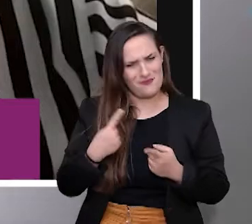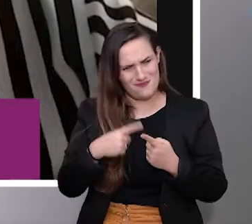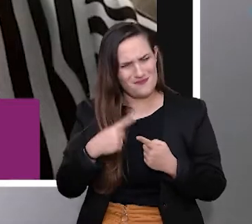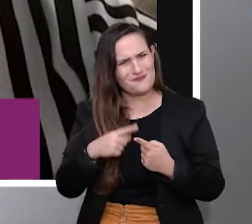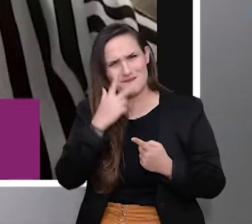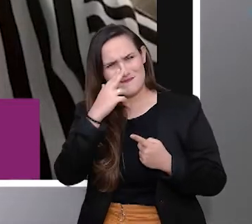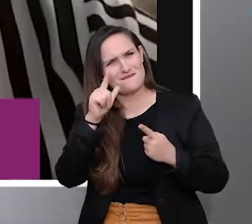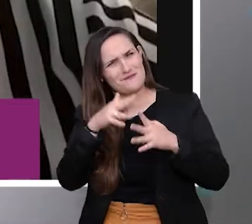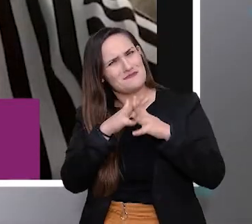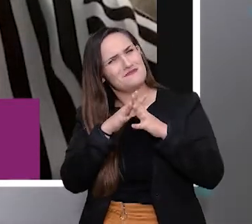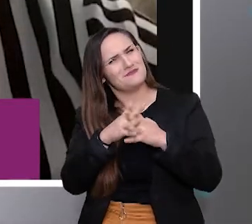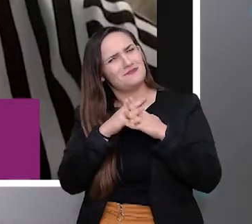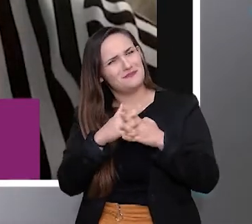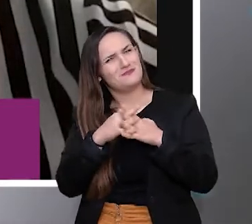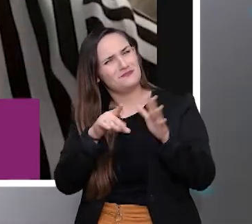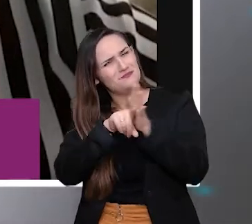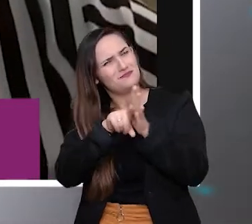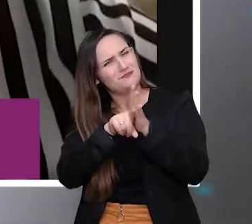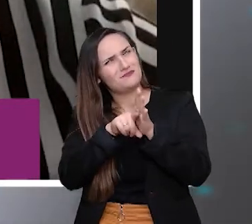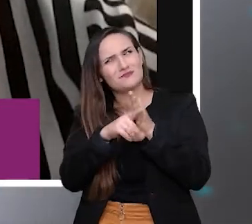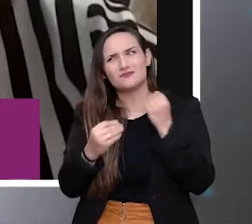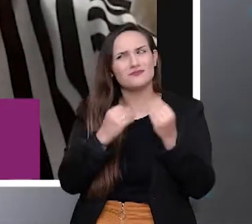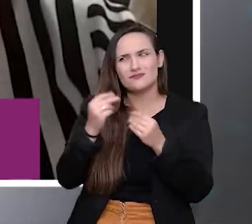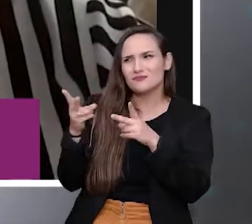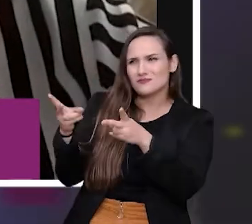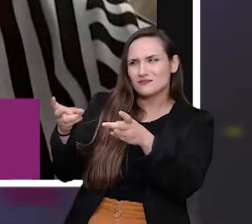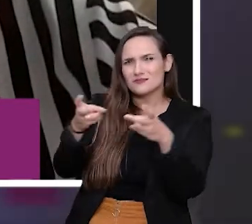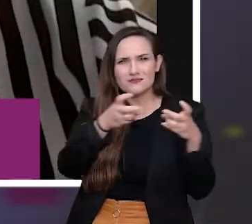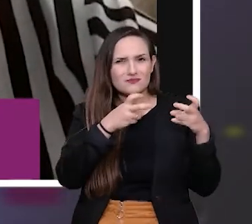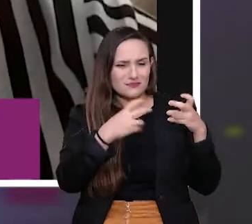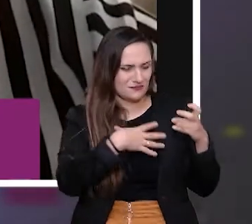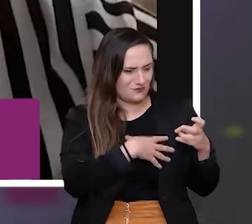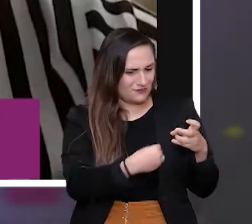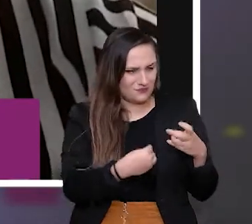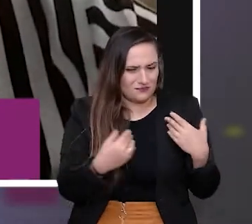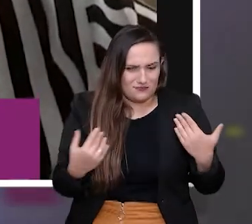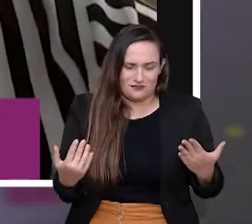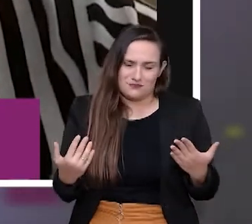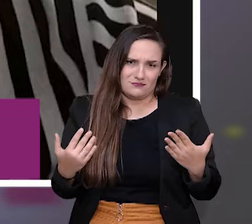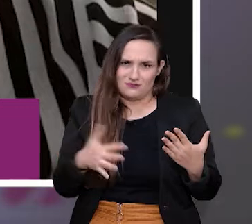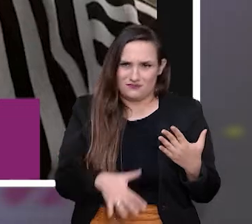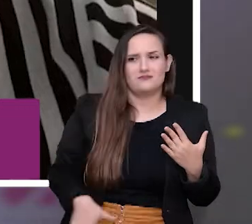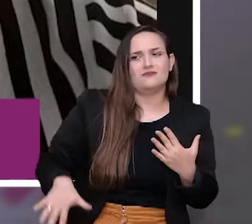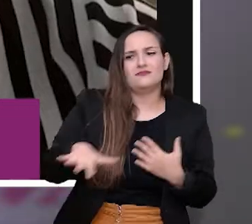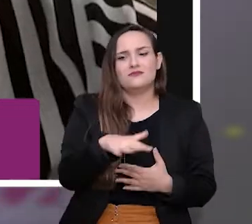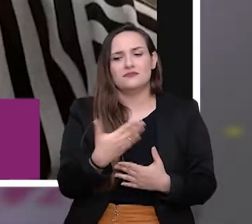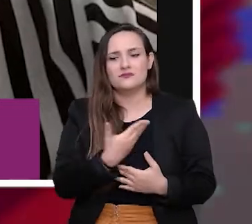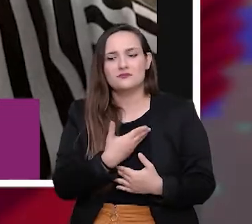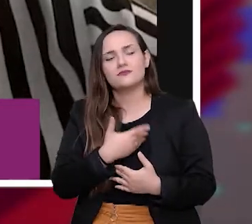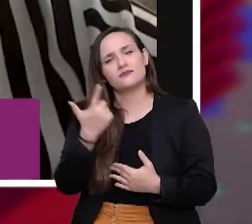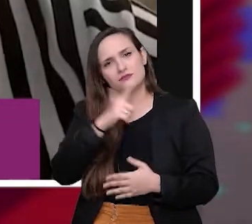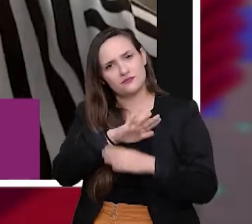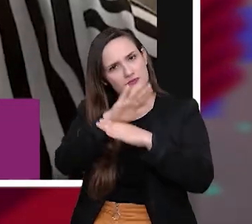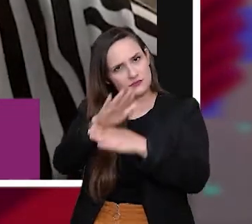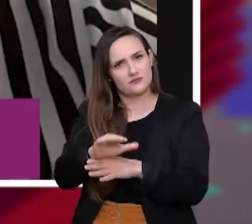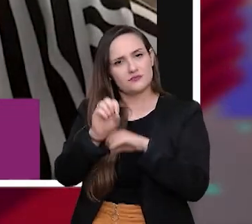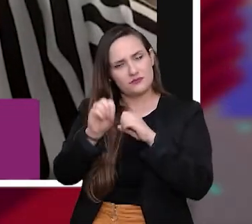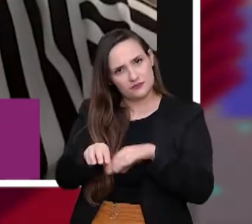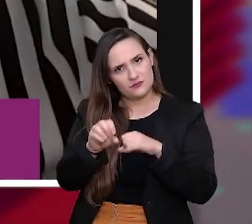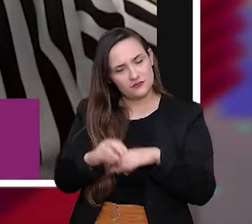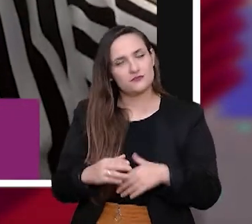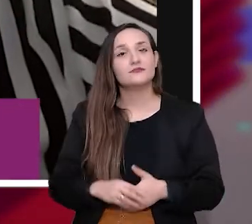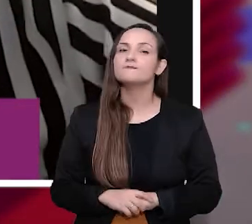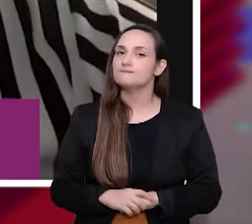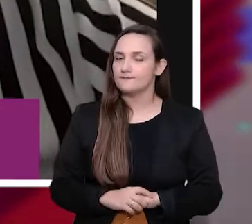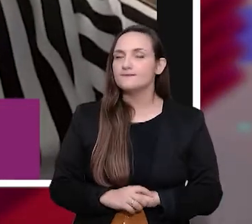para as pessoas do entorno poderem identificar traços nos filhos, né? Enfim, para contribuir com essa questão da educação